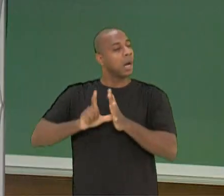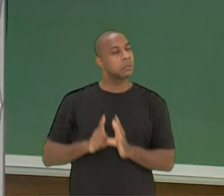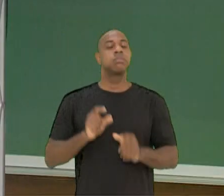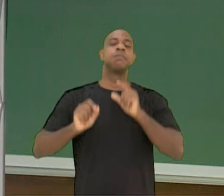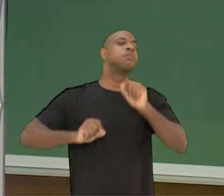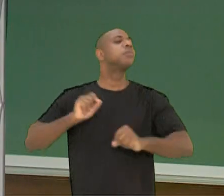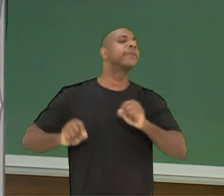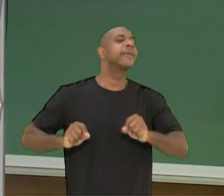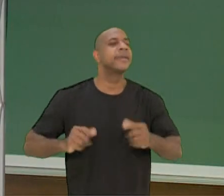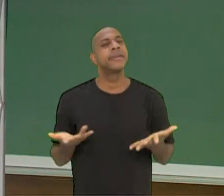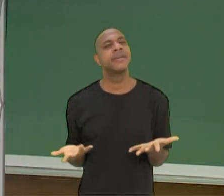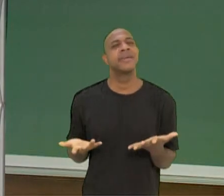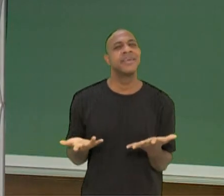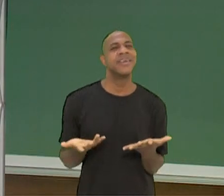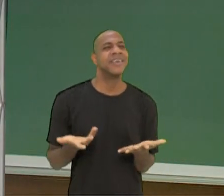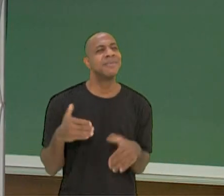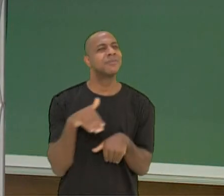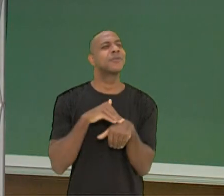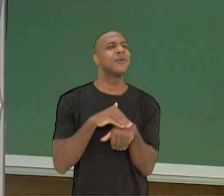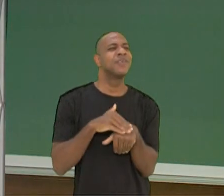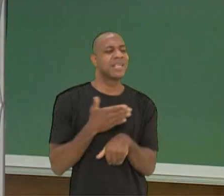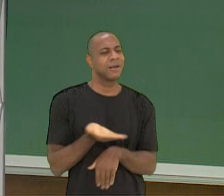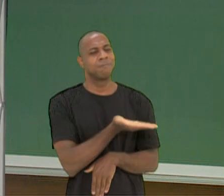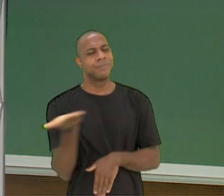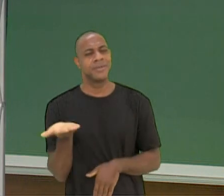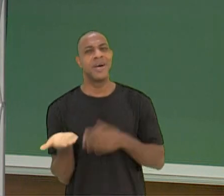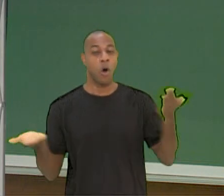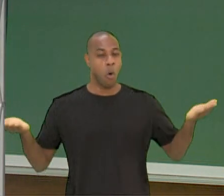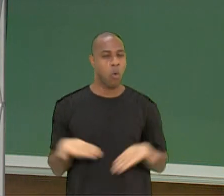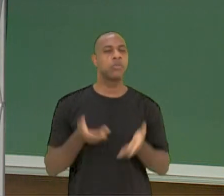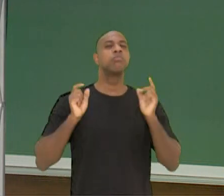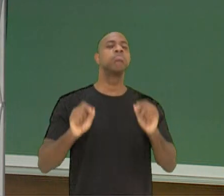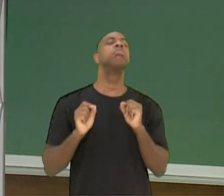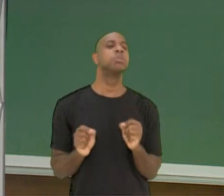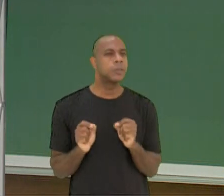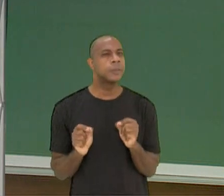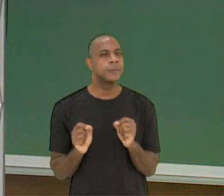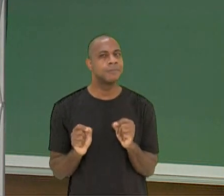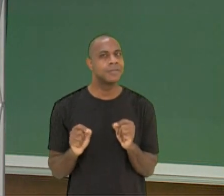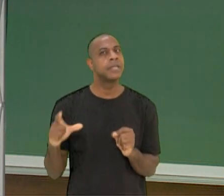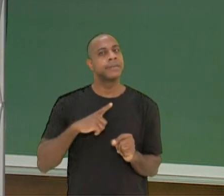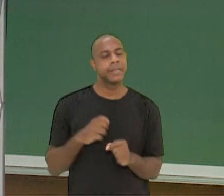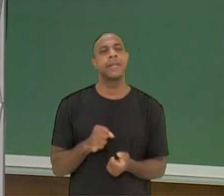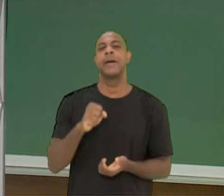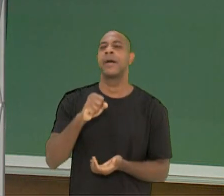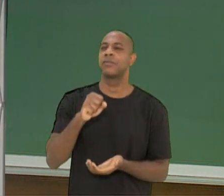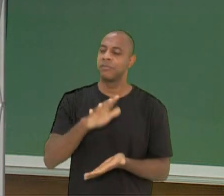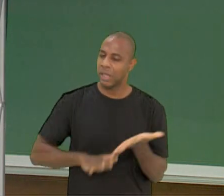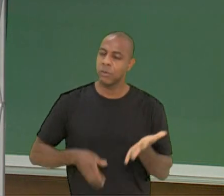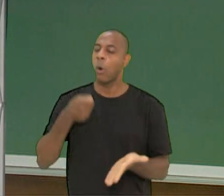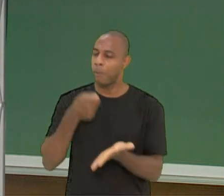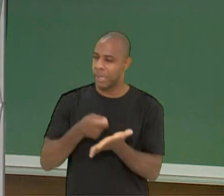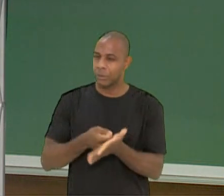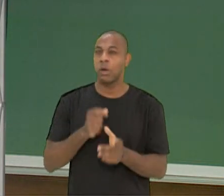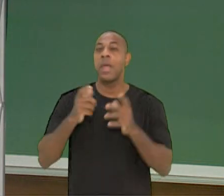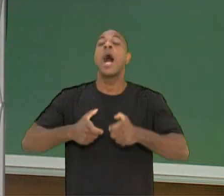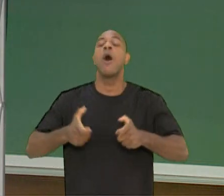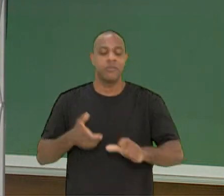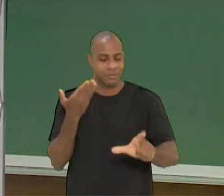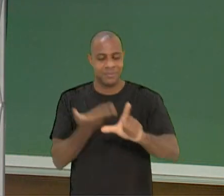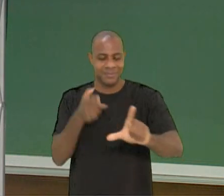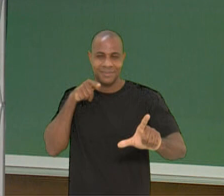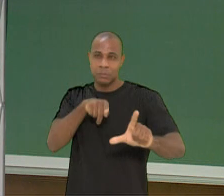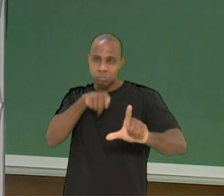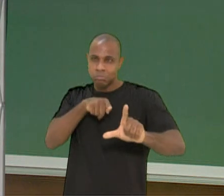revisar, vamos conversar com você que hoje tem exercício obrigatório no Classroom. Essa